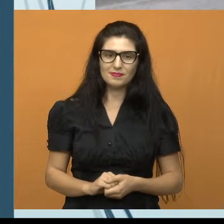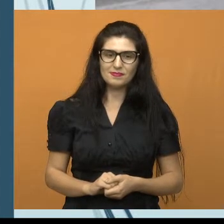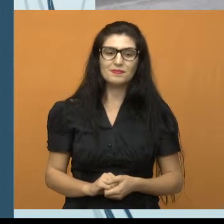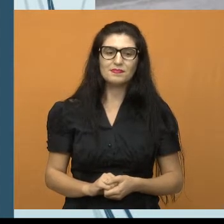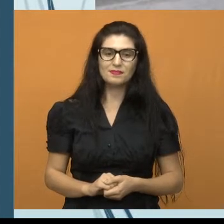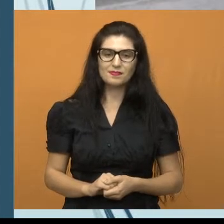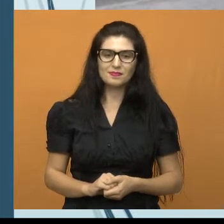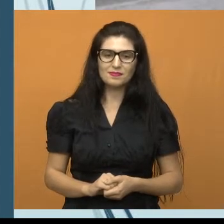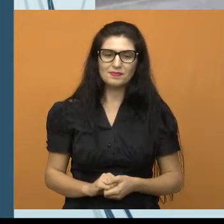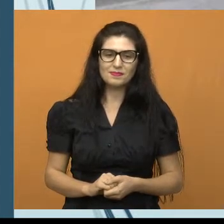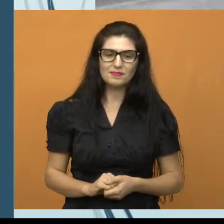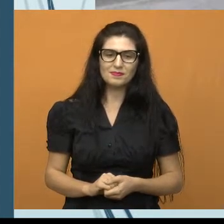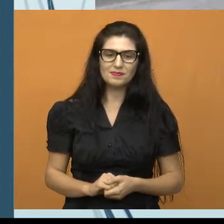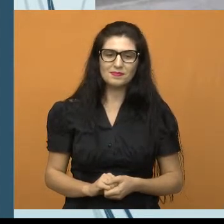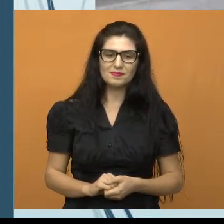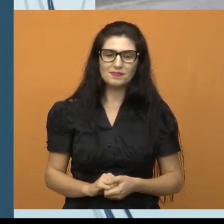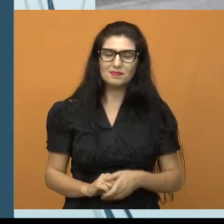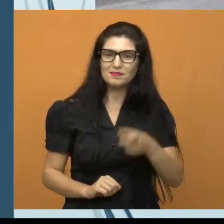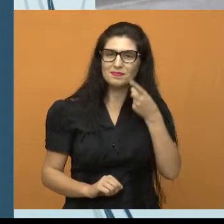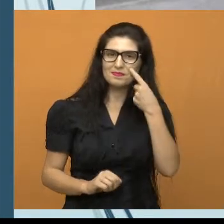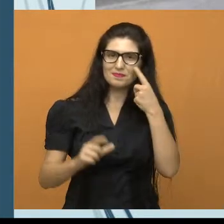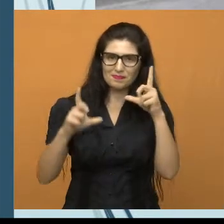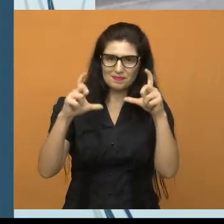Pode ir passando, esse está.